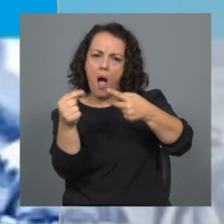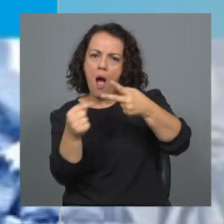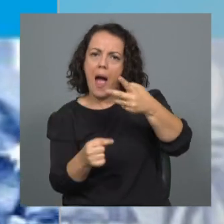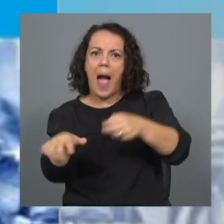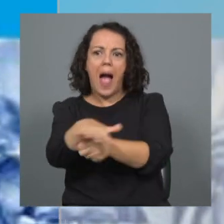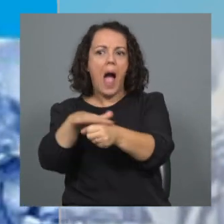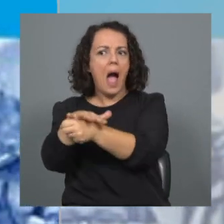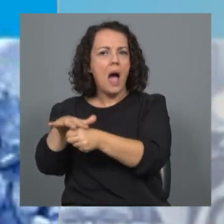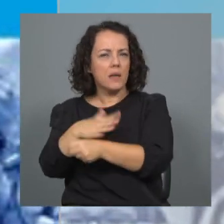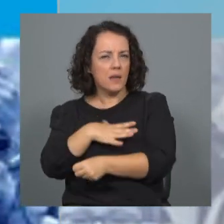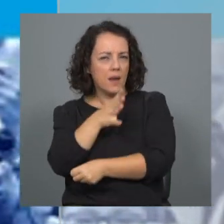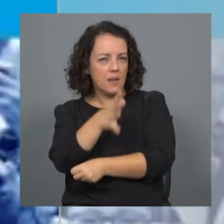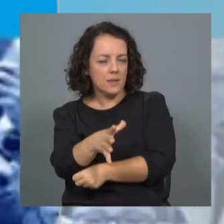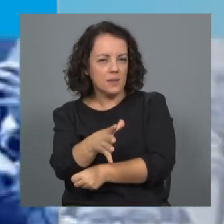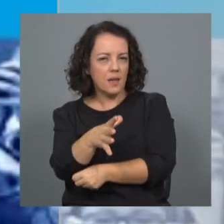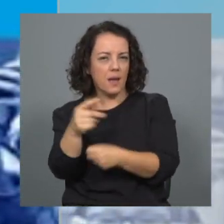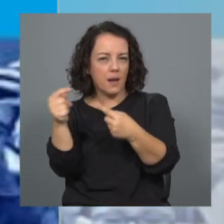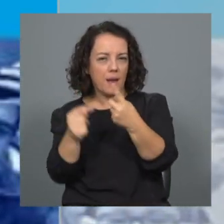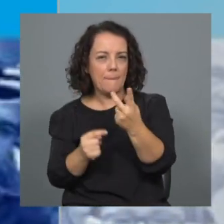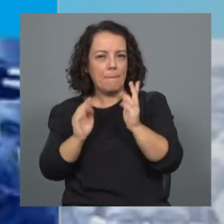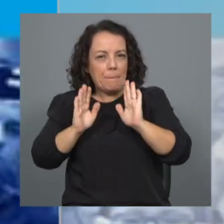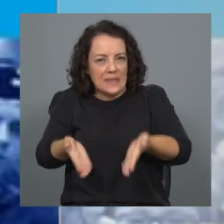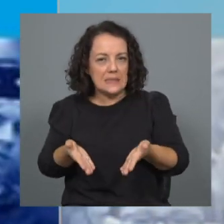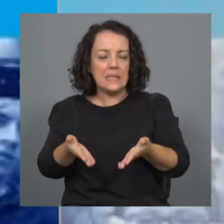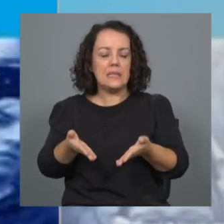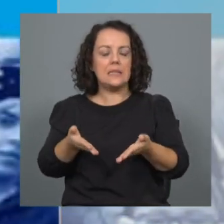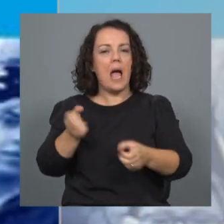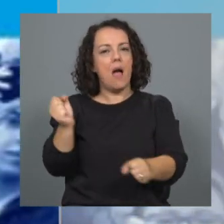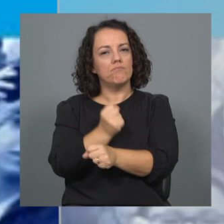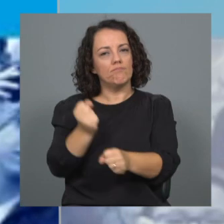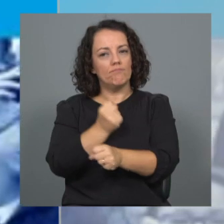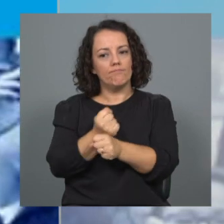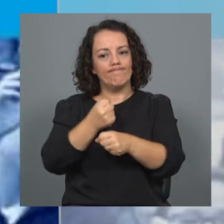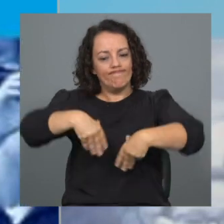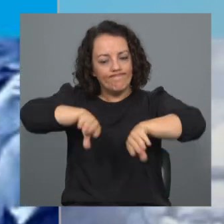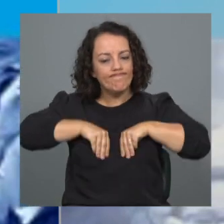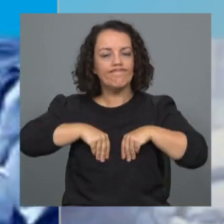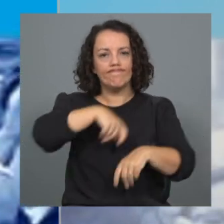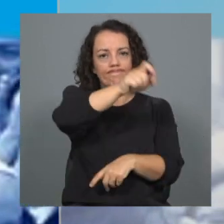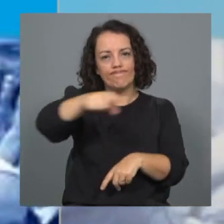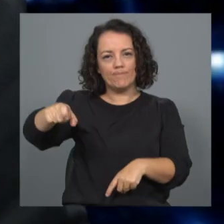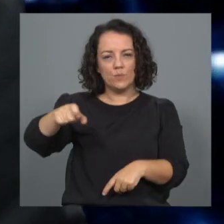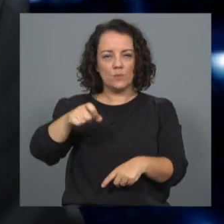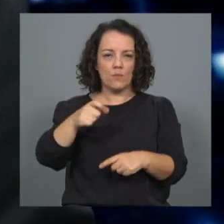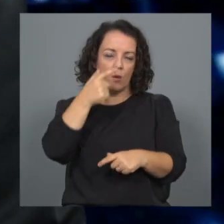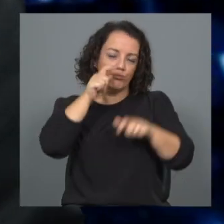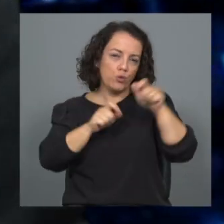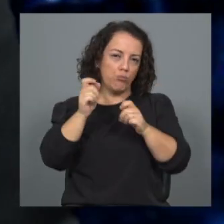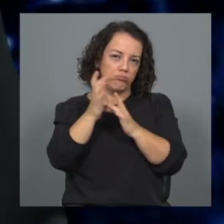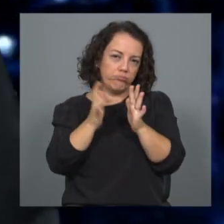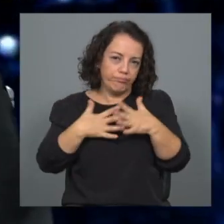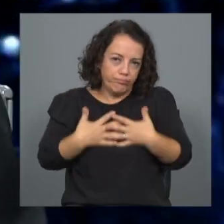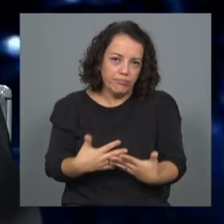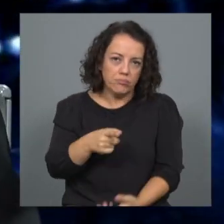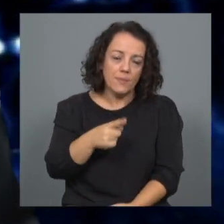elas uma presença ativa e assumida dos cristãos. Enfim,